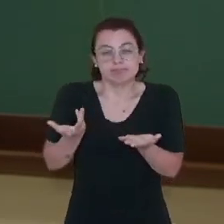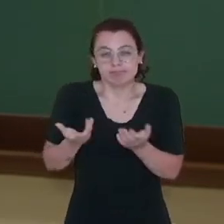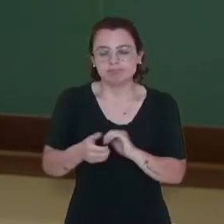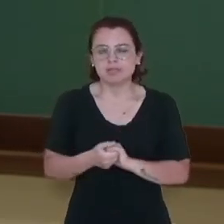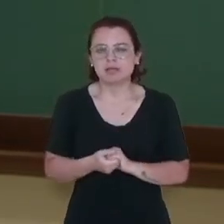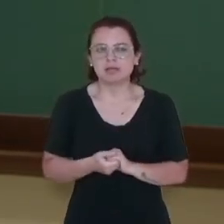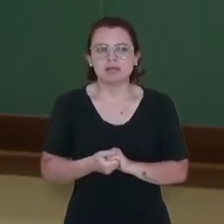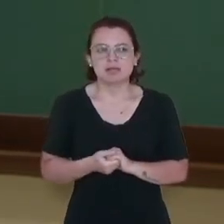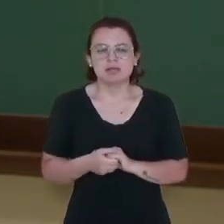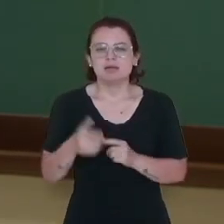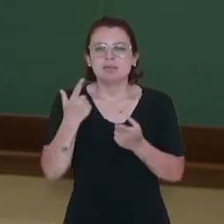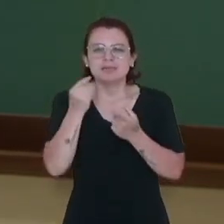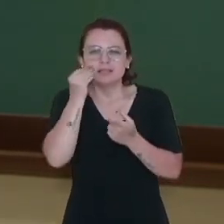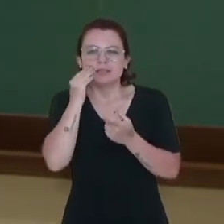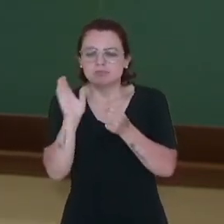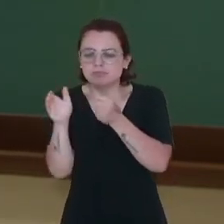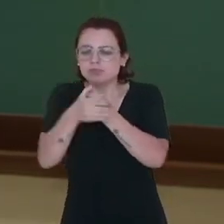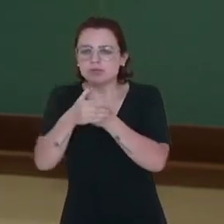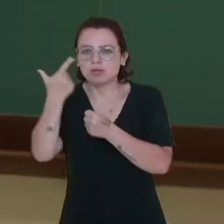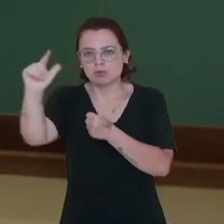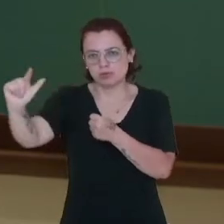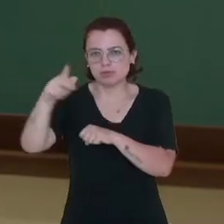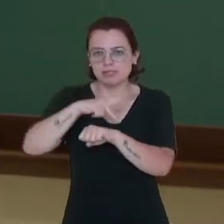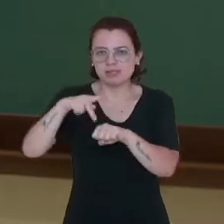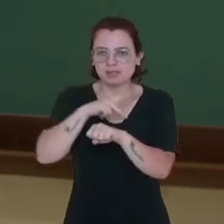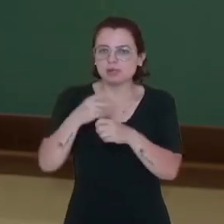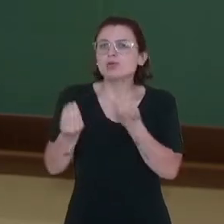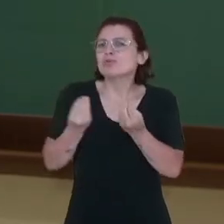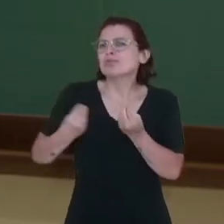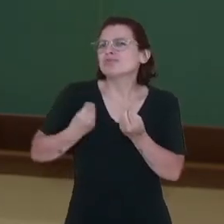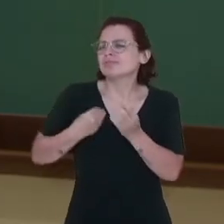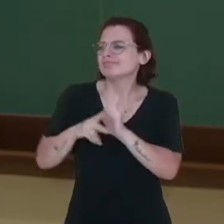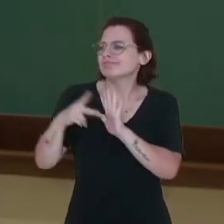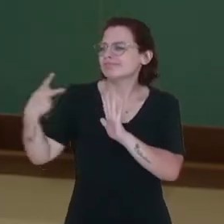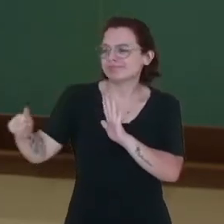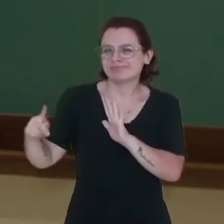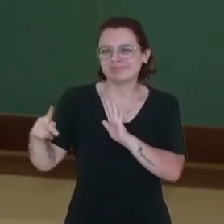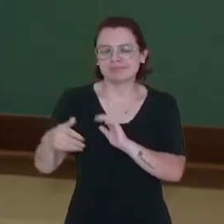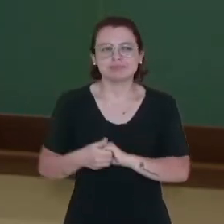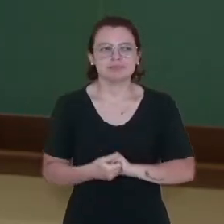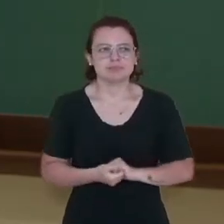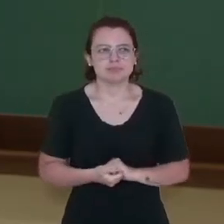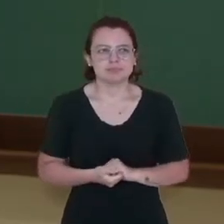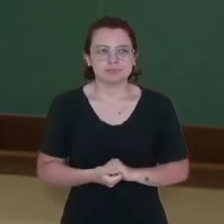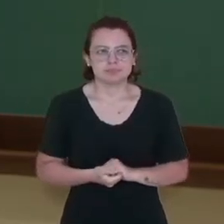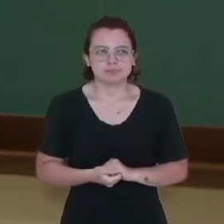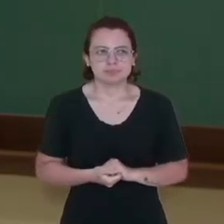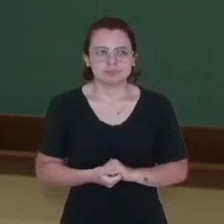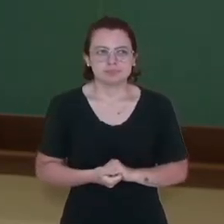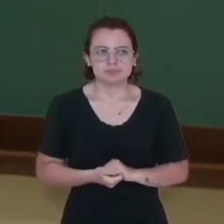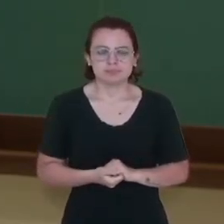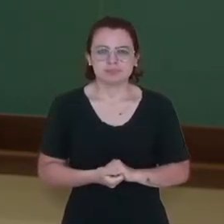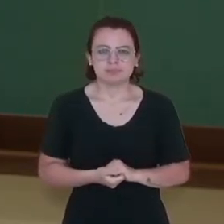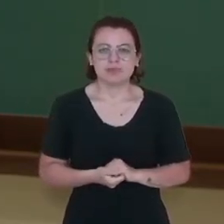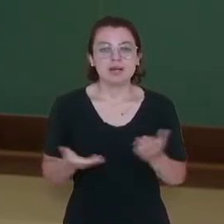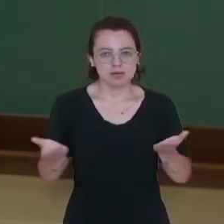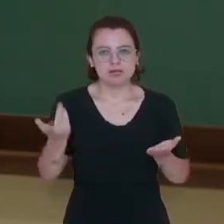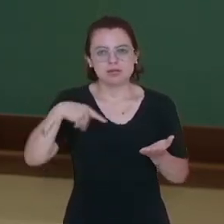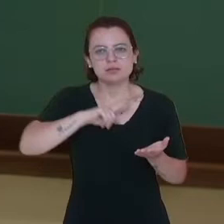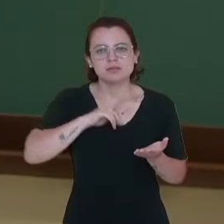ser refugiadas em outros países, vivendo em situações desagradáveis? Então, isso tudo nós iremos